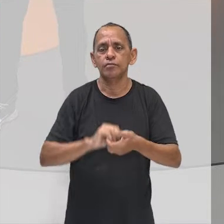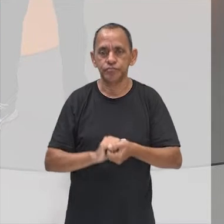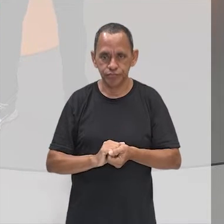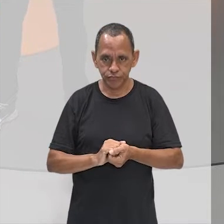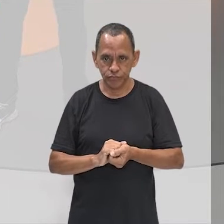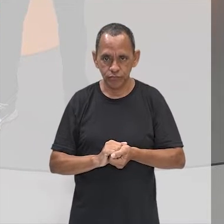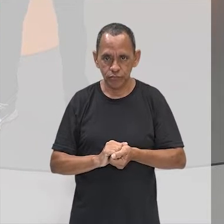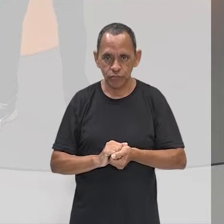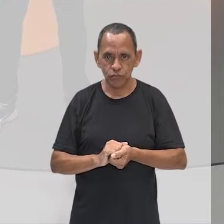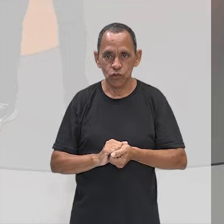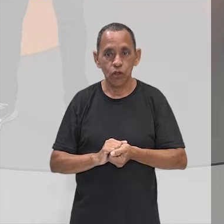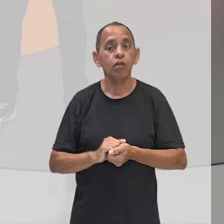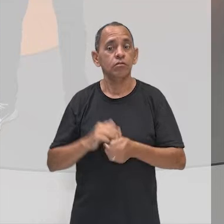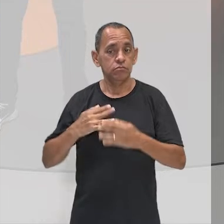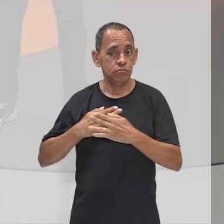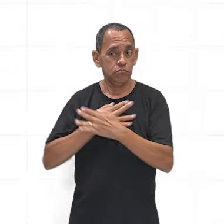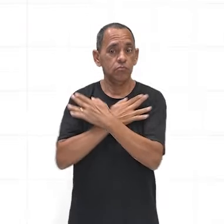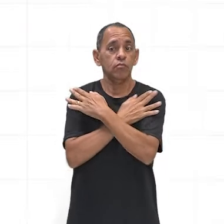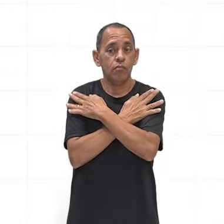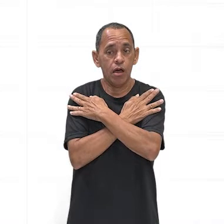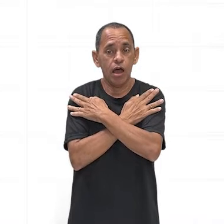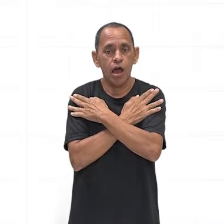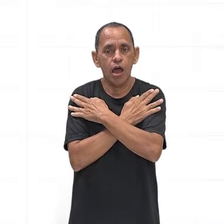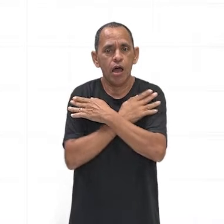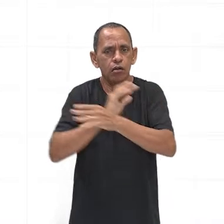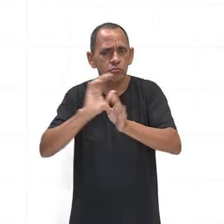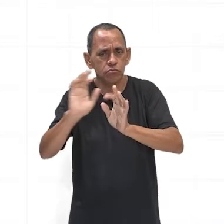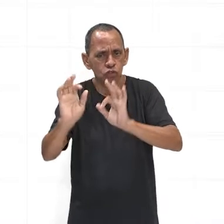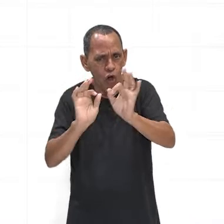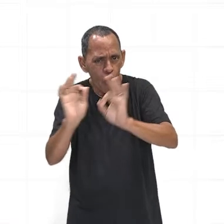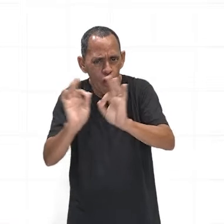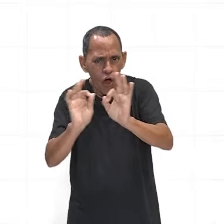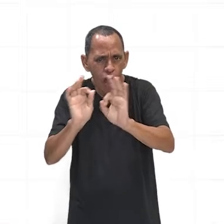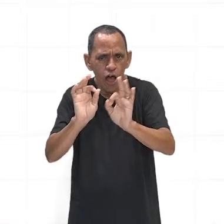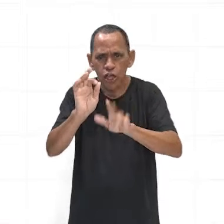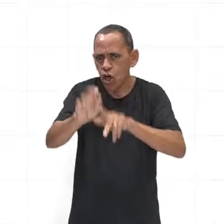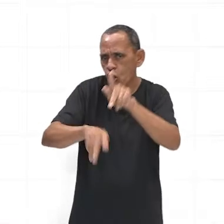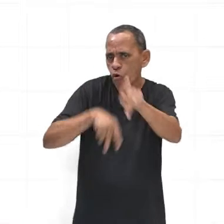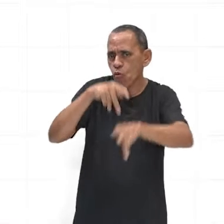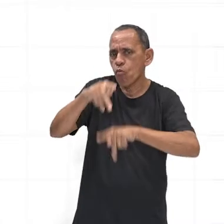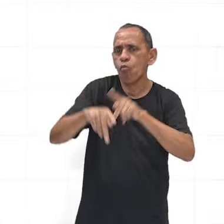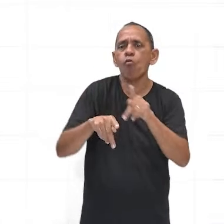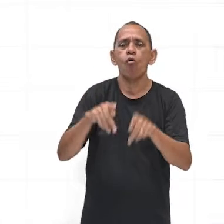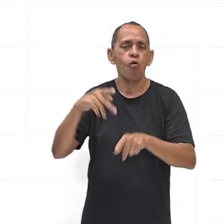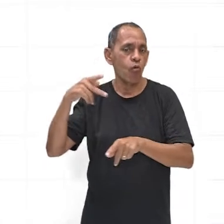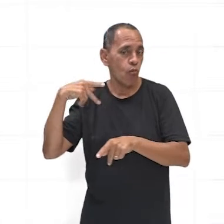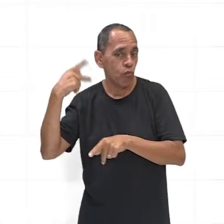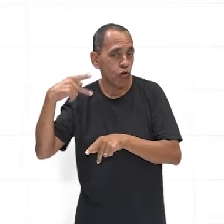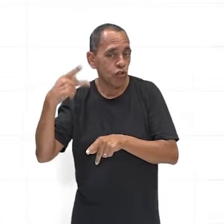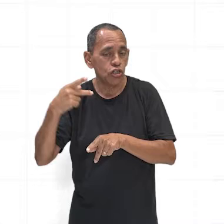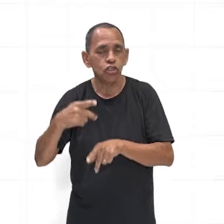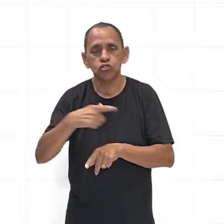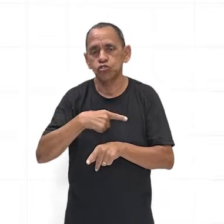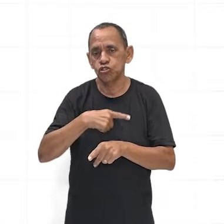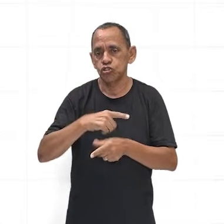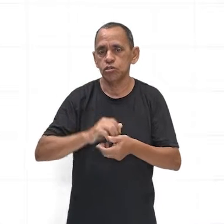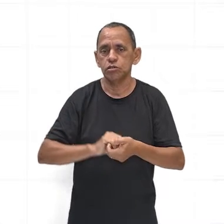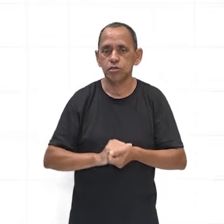os maias, a gente vai ver a organização política dessa civilização. Olha só, os maias viviam